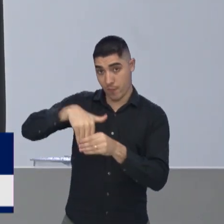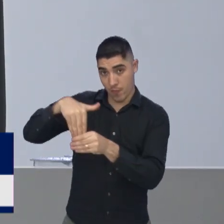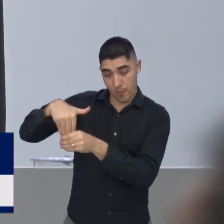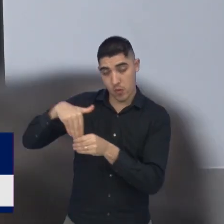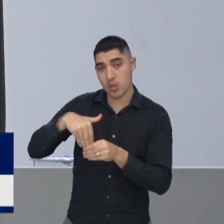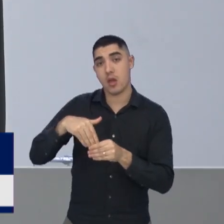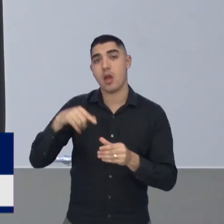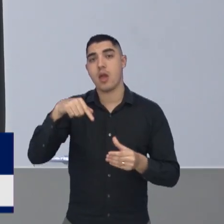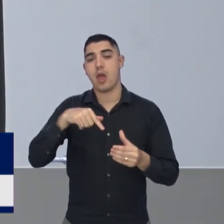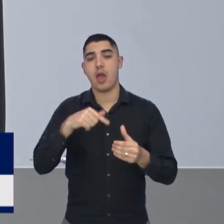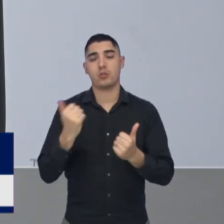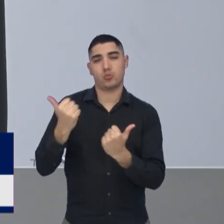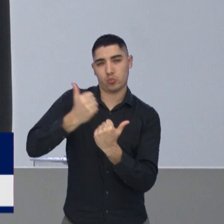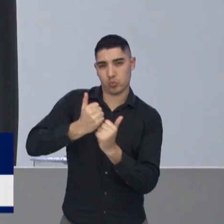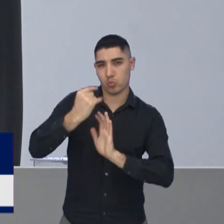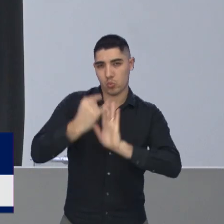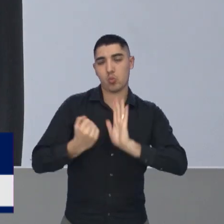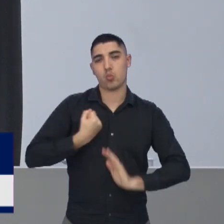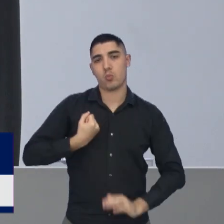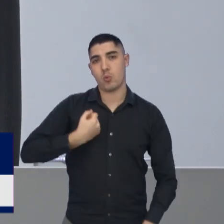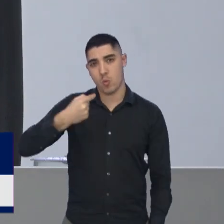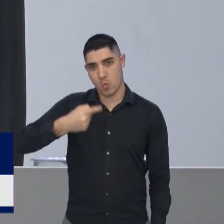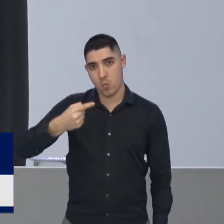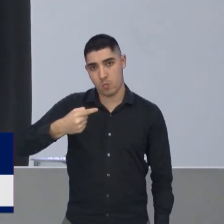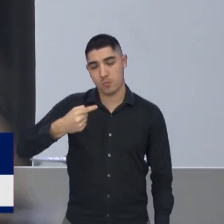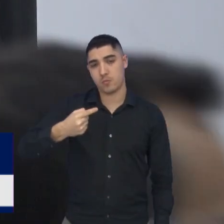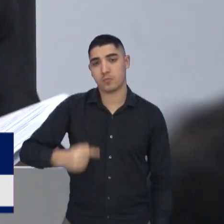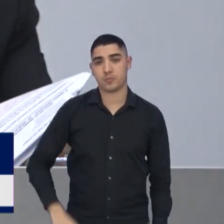o substitutivo número 1.